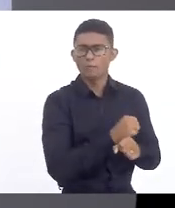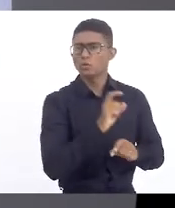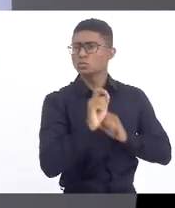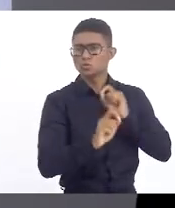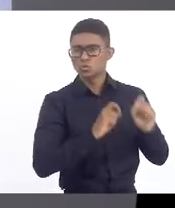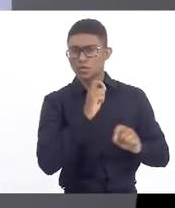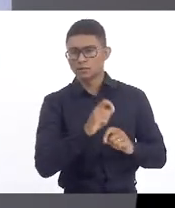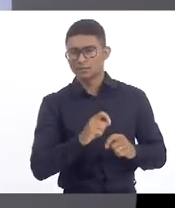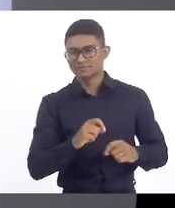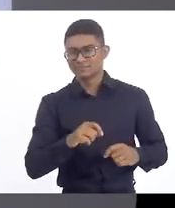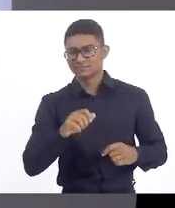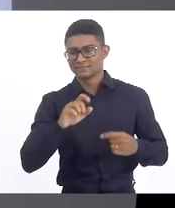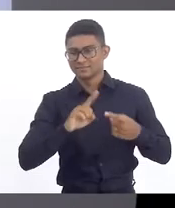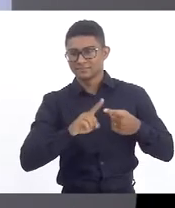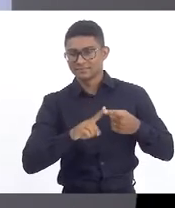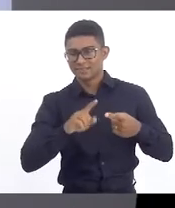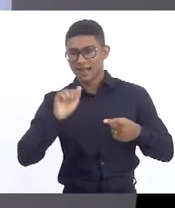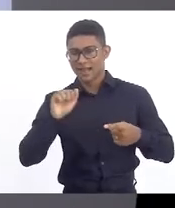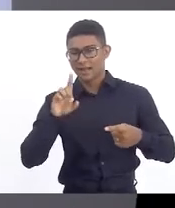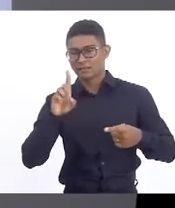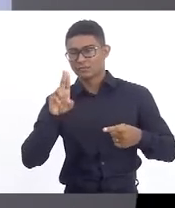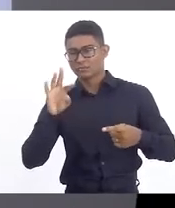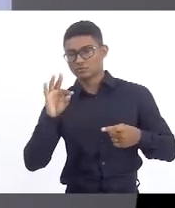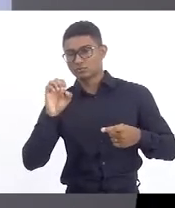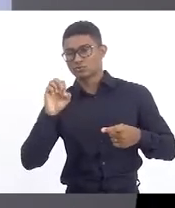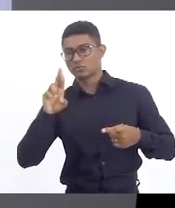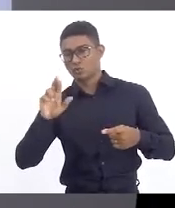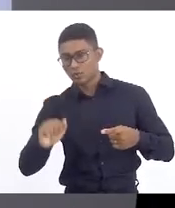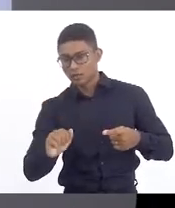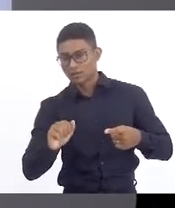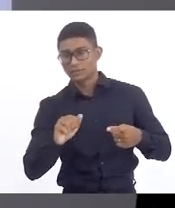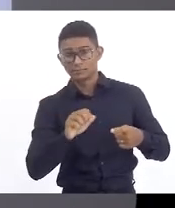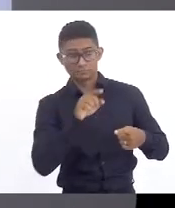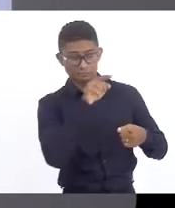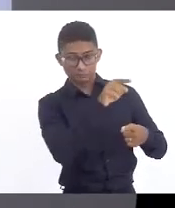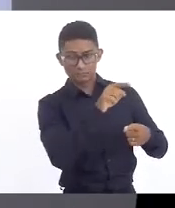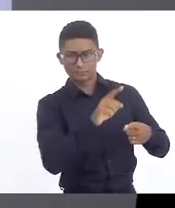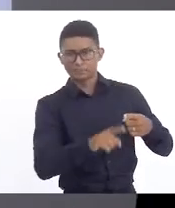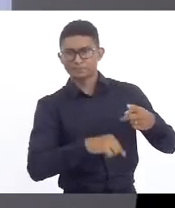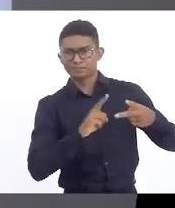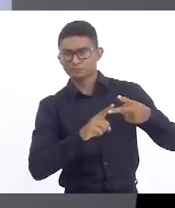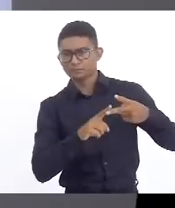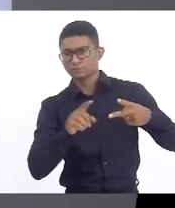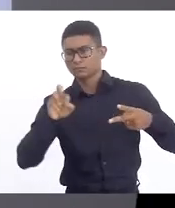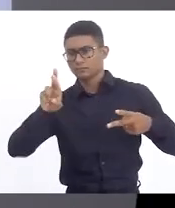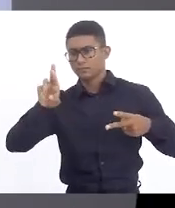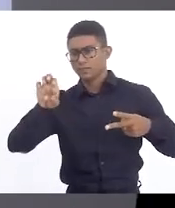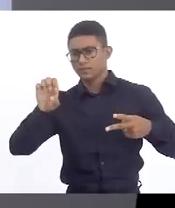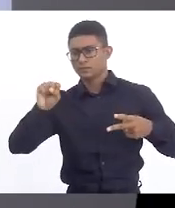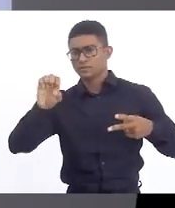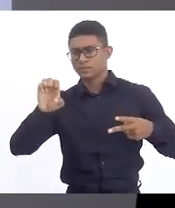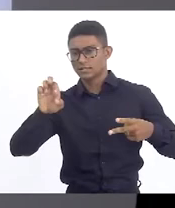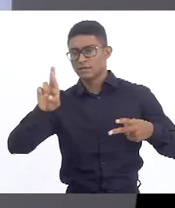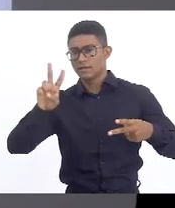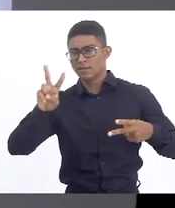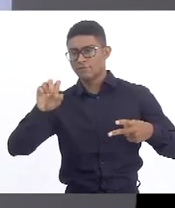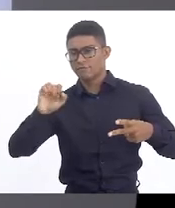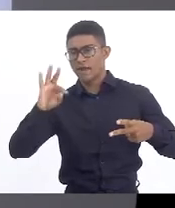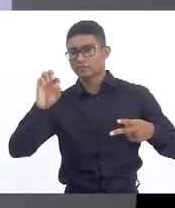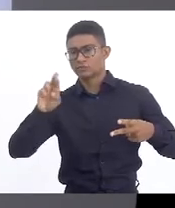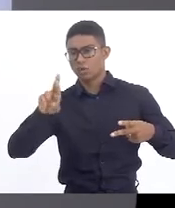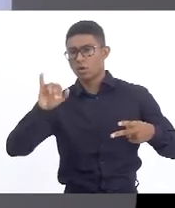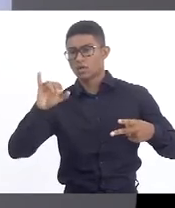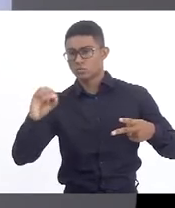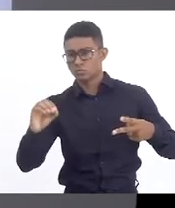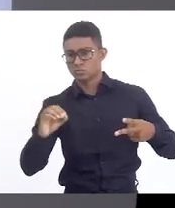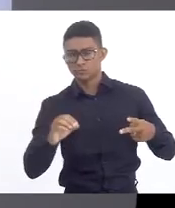de 4 km, um reservatório de 55 milhões de litros, que é o maior reservatório do estado do Rio de Janeiro, vai ser feito. Do lado, mais um de